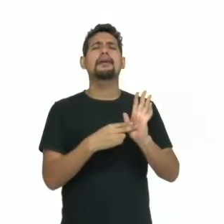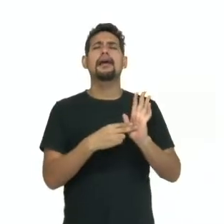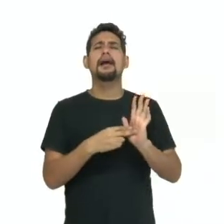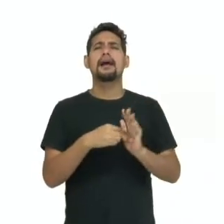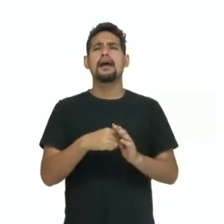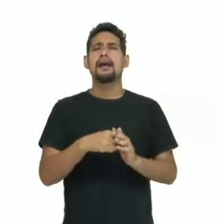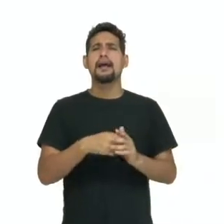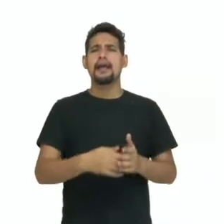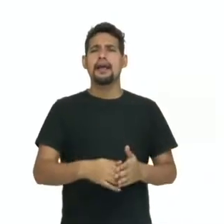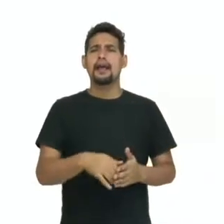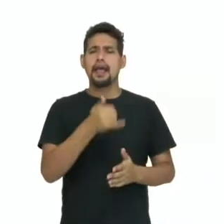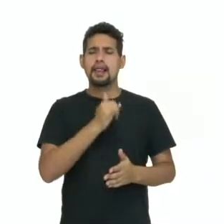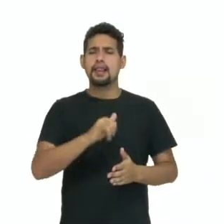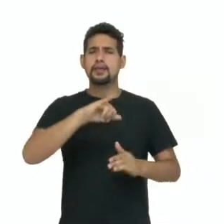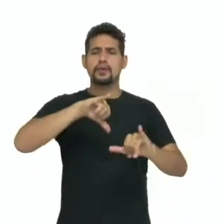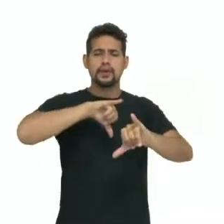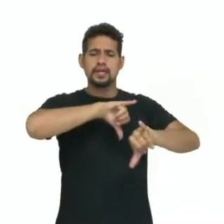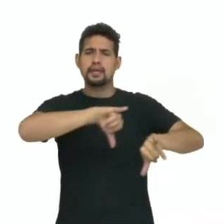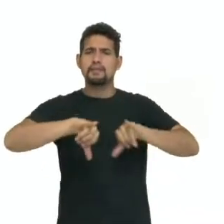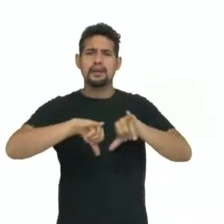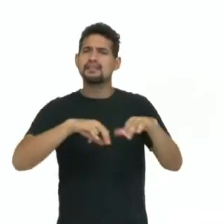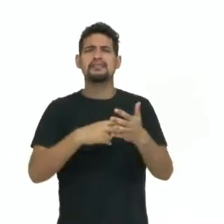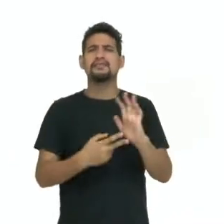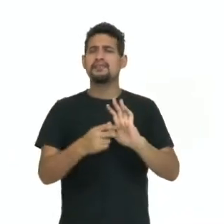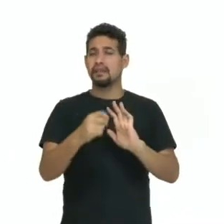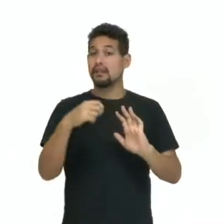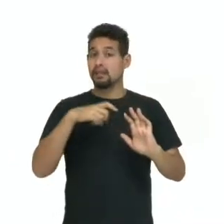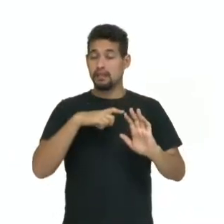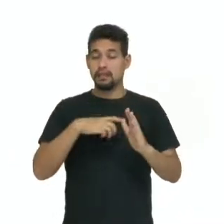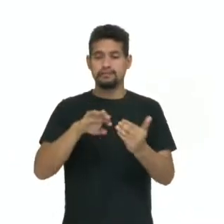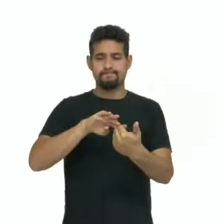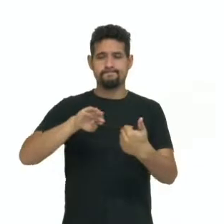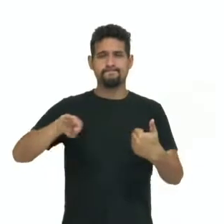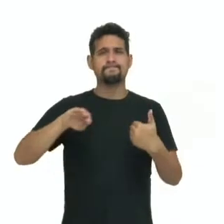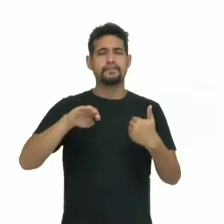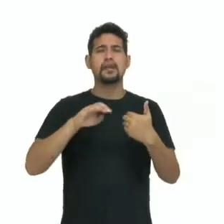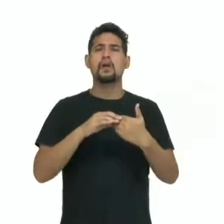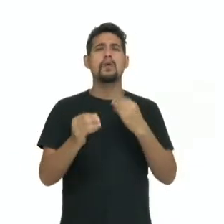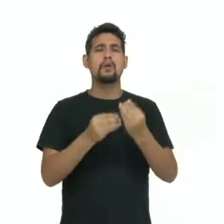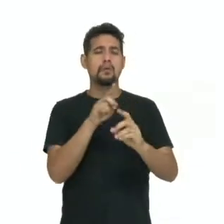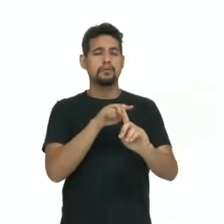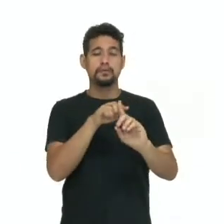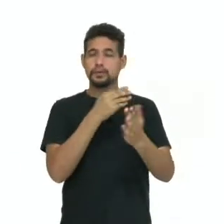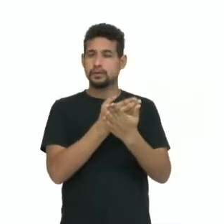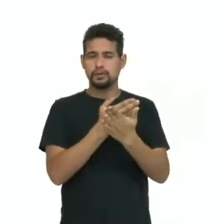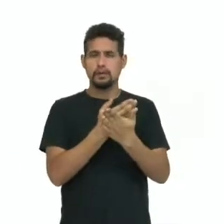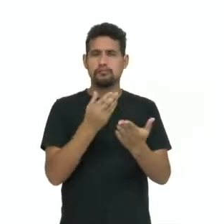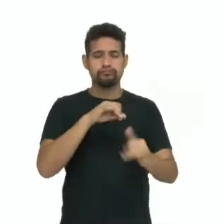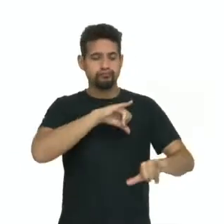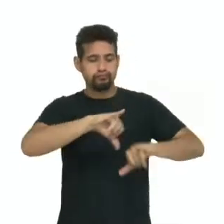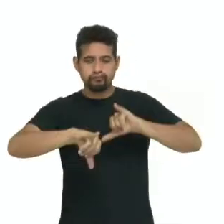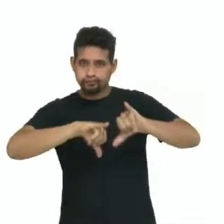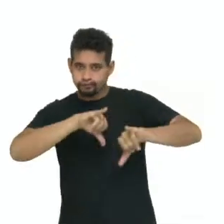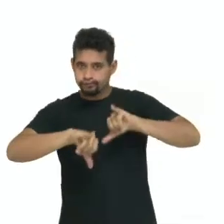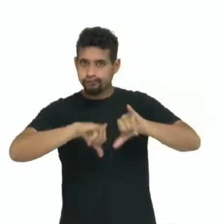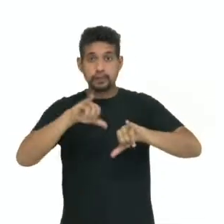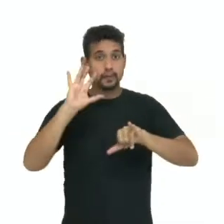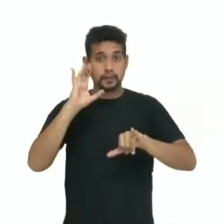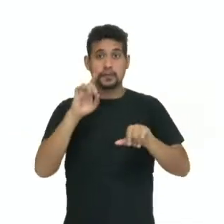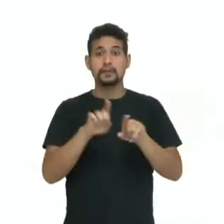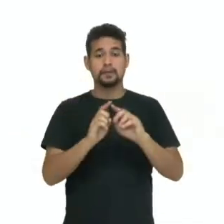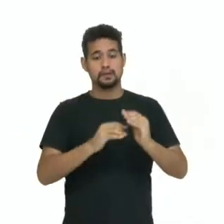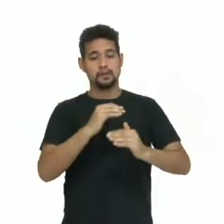uma subdivisão da físico-química que possui como objetivo estudar as reações químicas que ocorrem